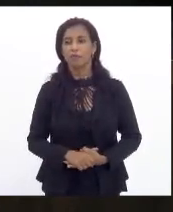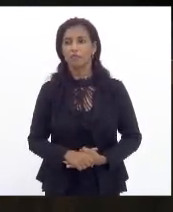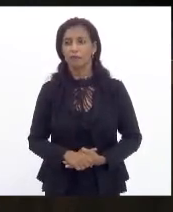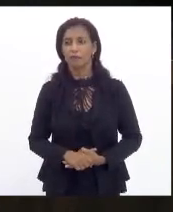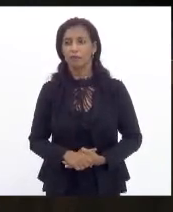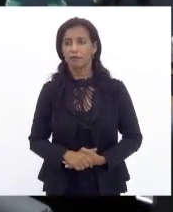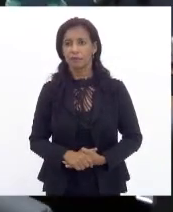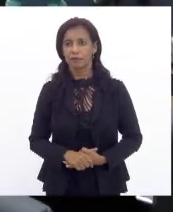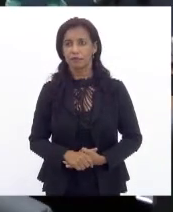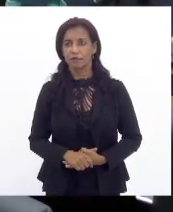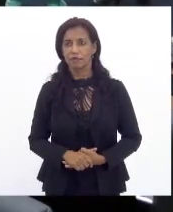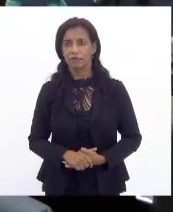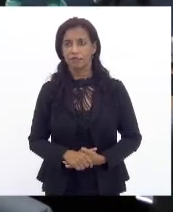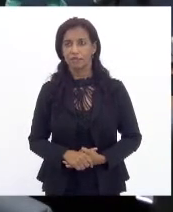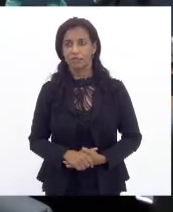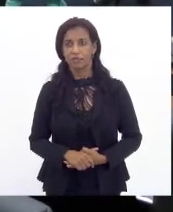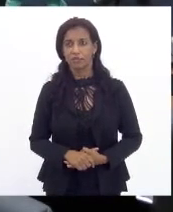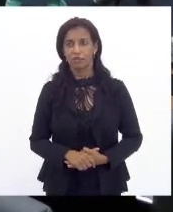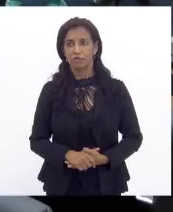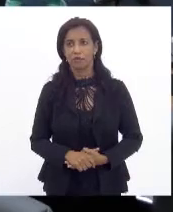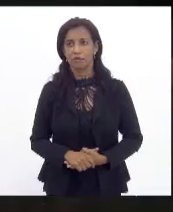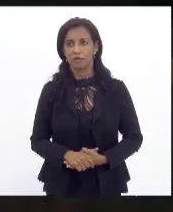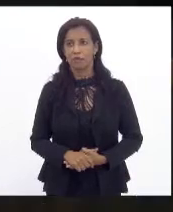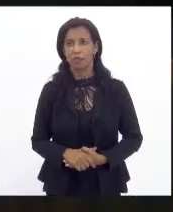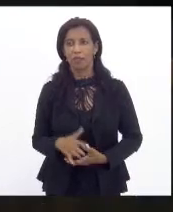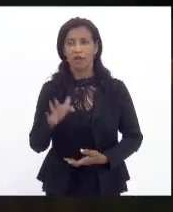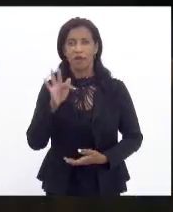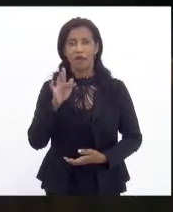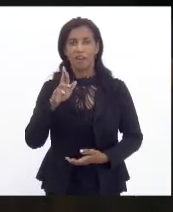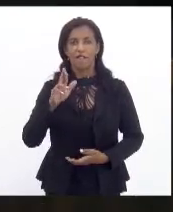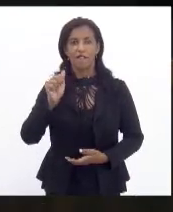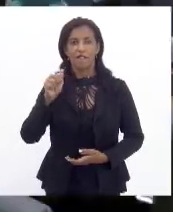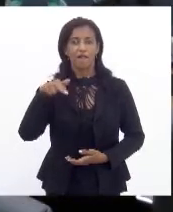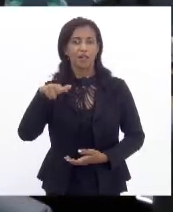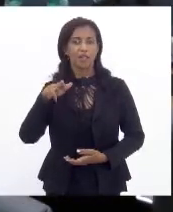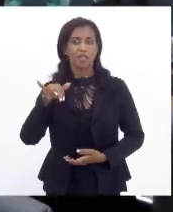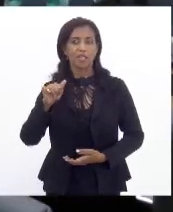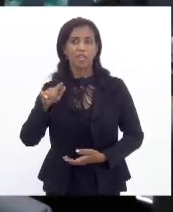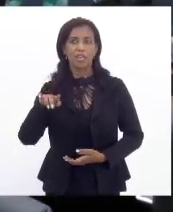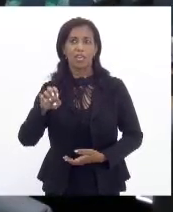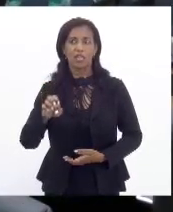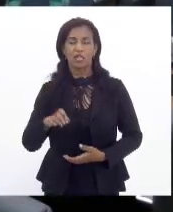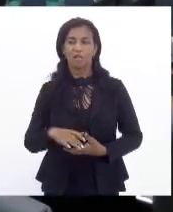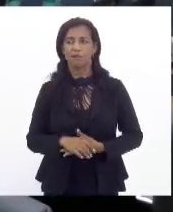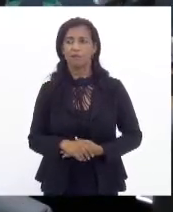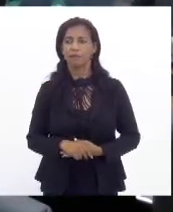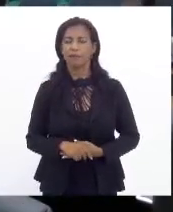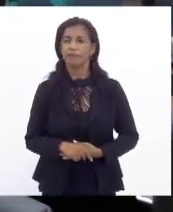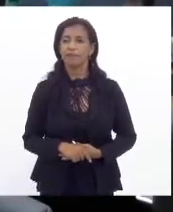Ele foi embora. Deputada Franciane Mota.